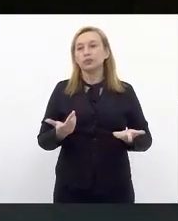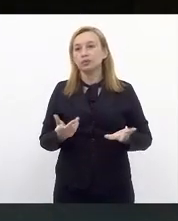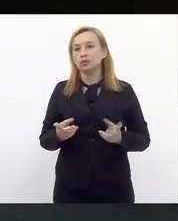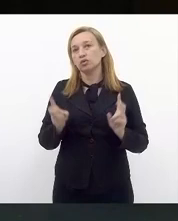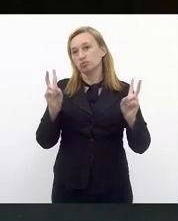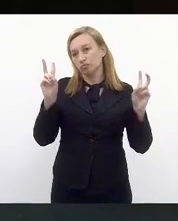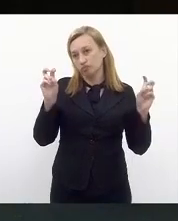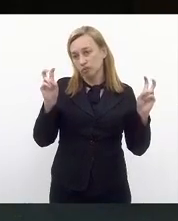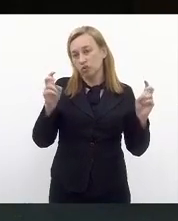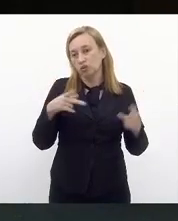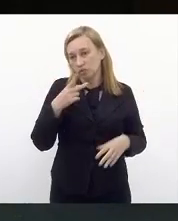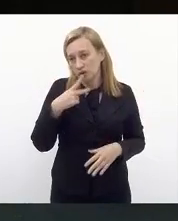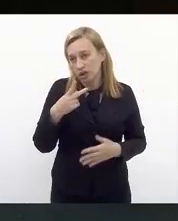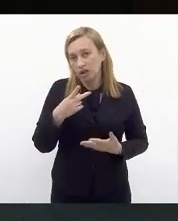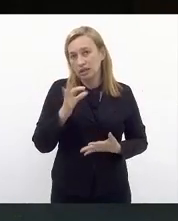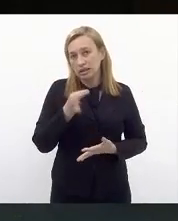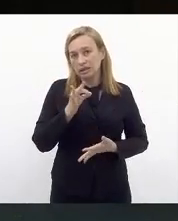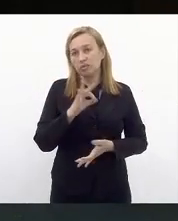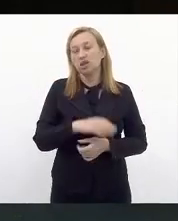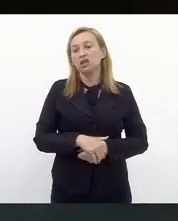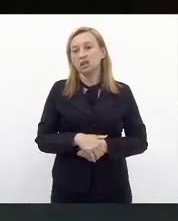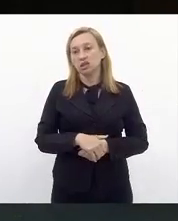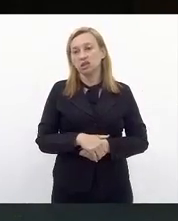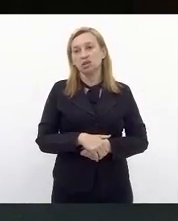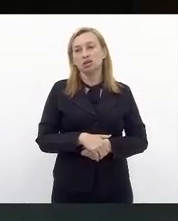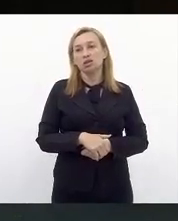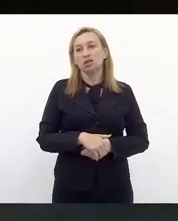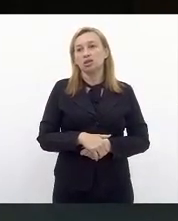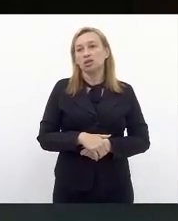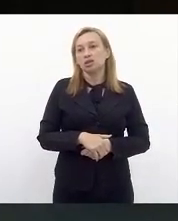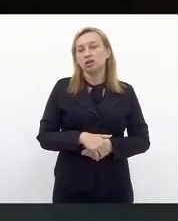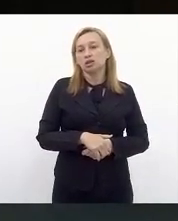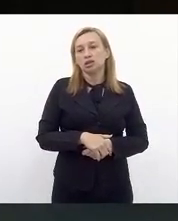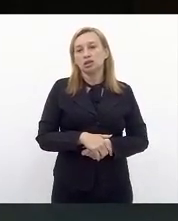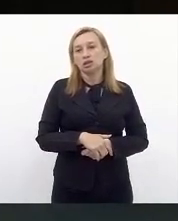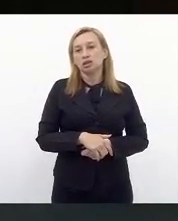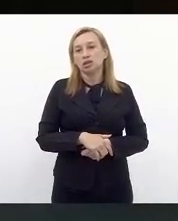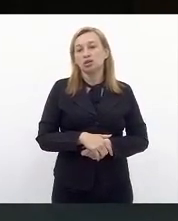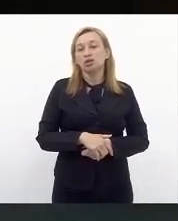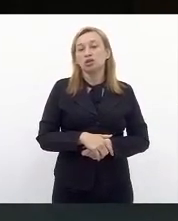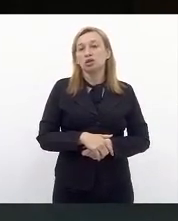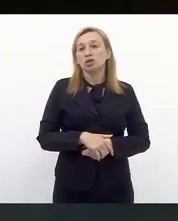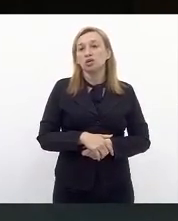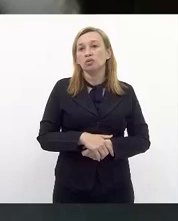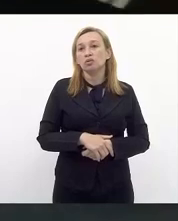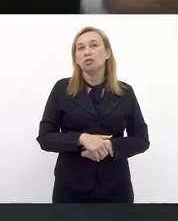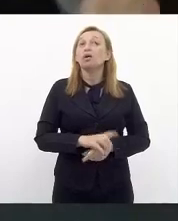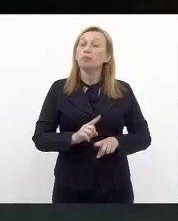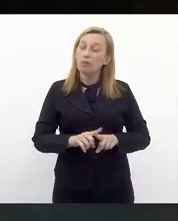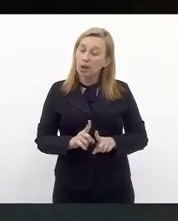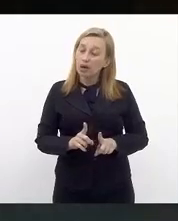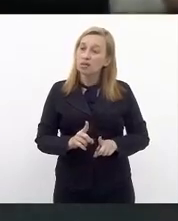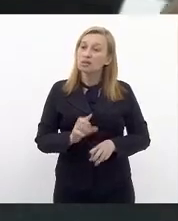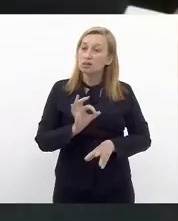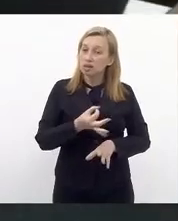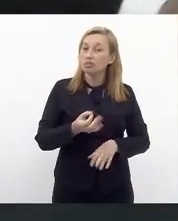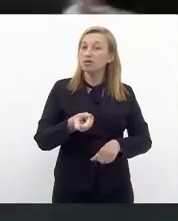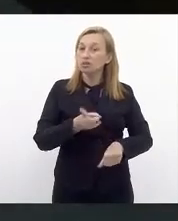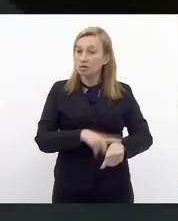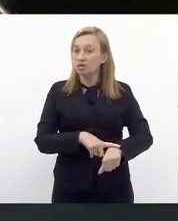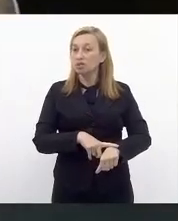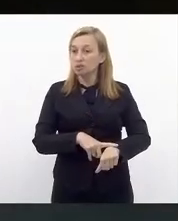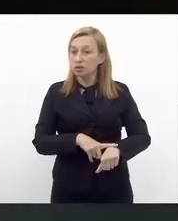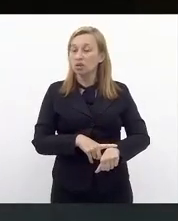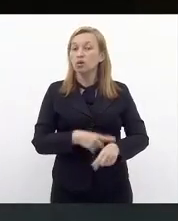ponderação absolutamente isenta de Demétrio mas apenas uma questão de forma mas ainda temos tempo